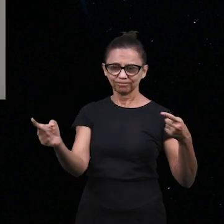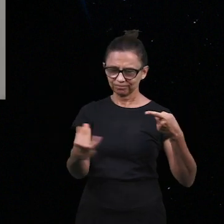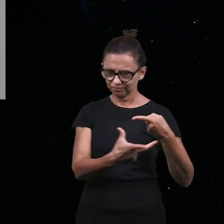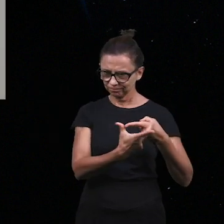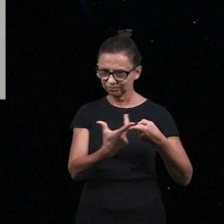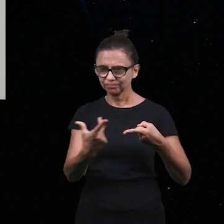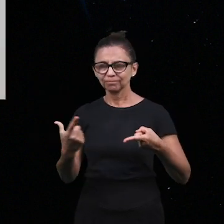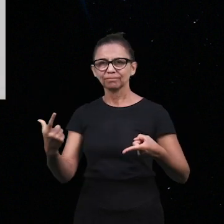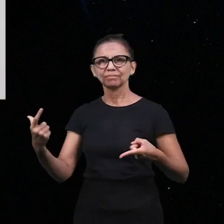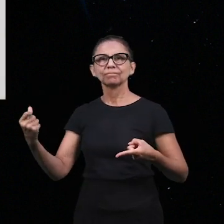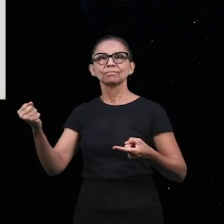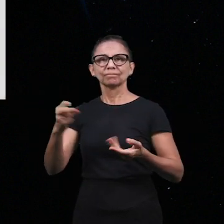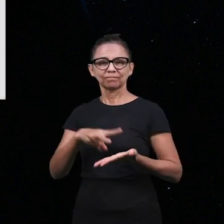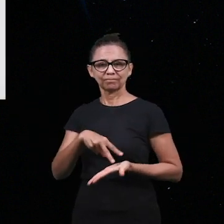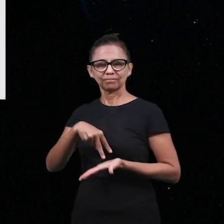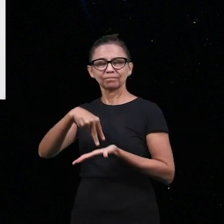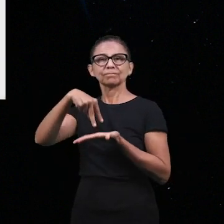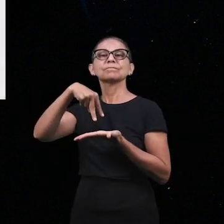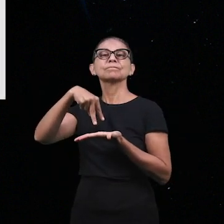Ele é Jesus,